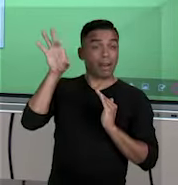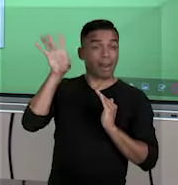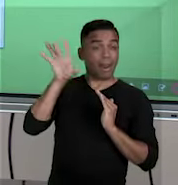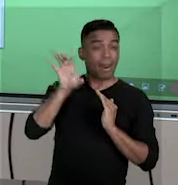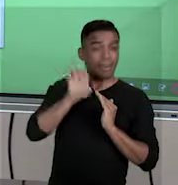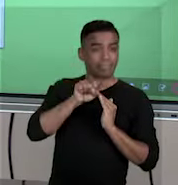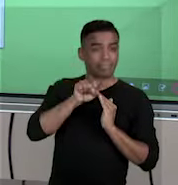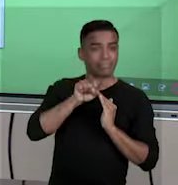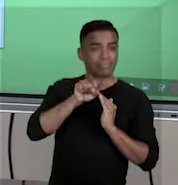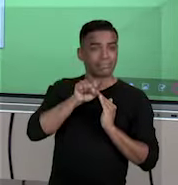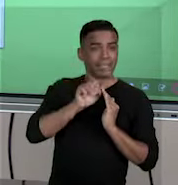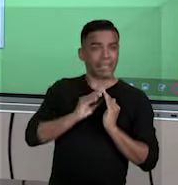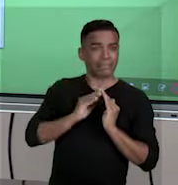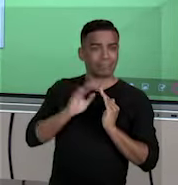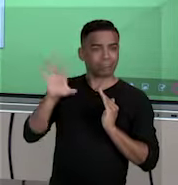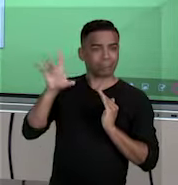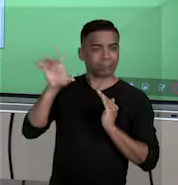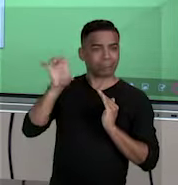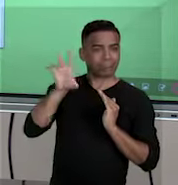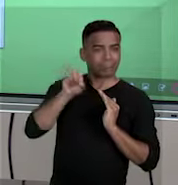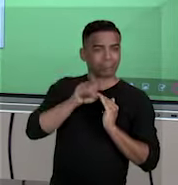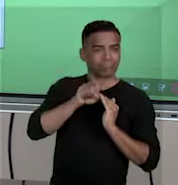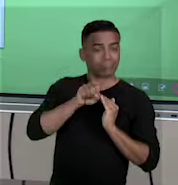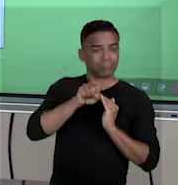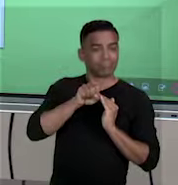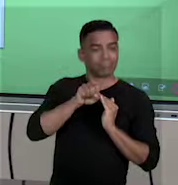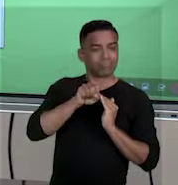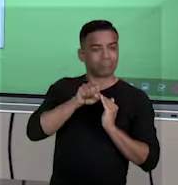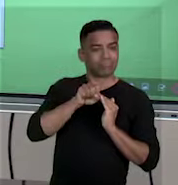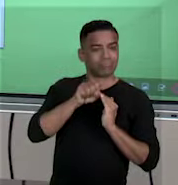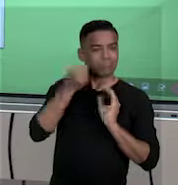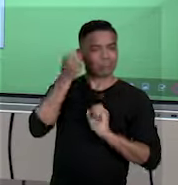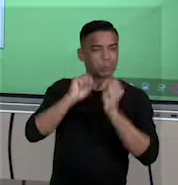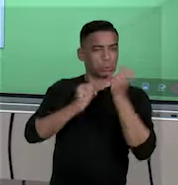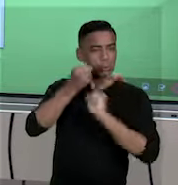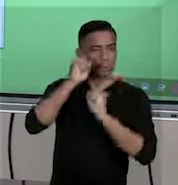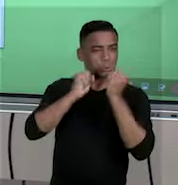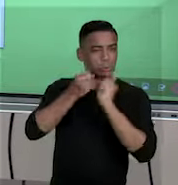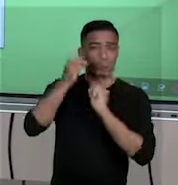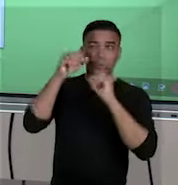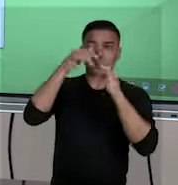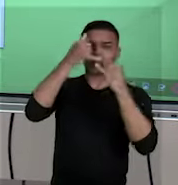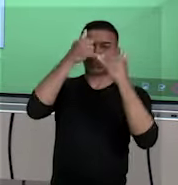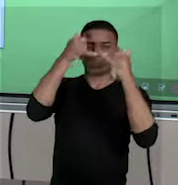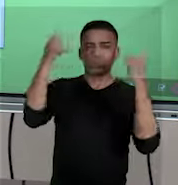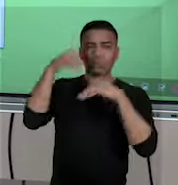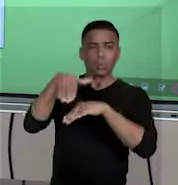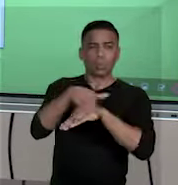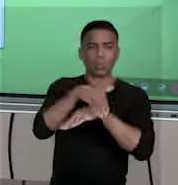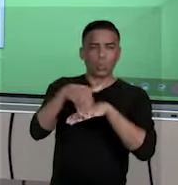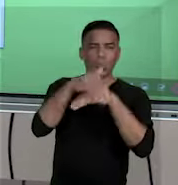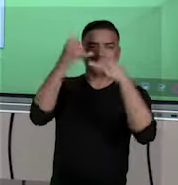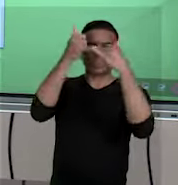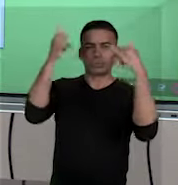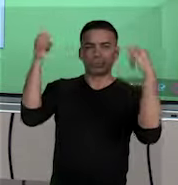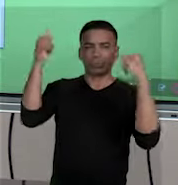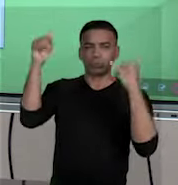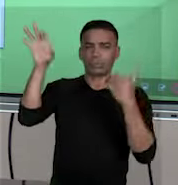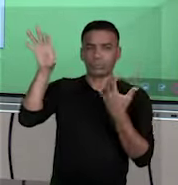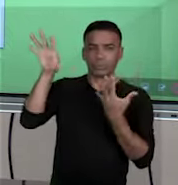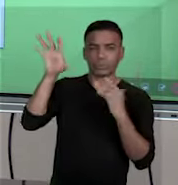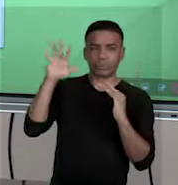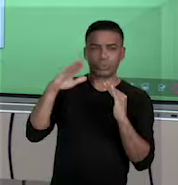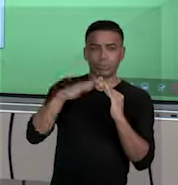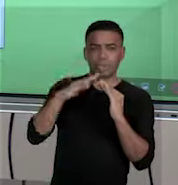distribuidoras, chegou da distribuidora, né, por meio dos postes, ela chega na nossa residência e vai lá para o padrão